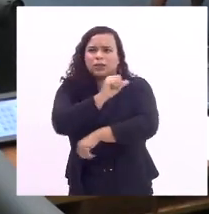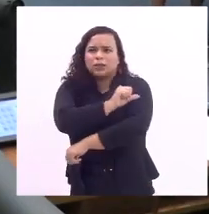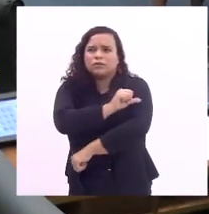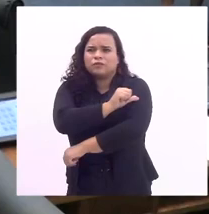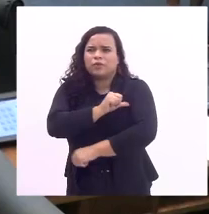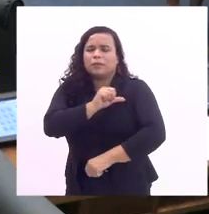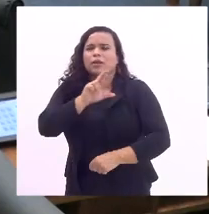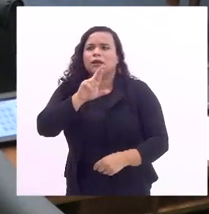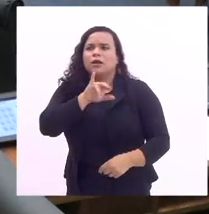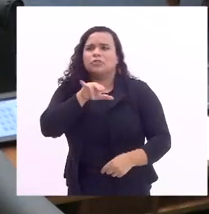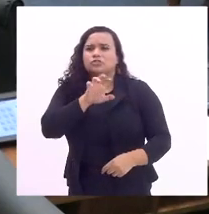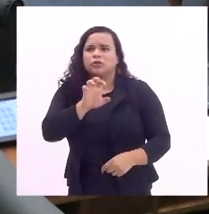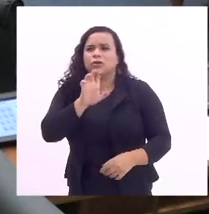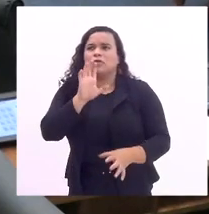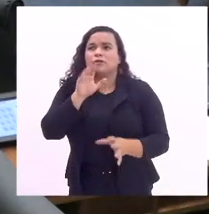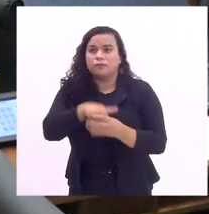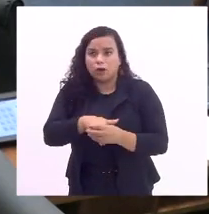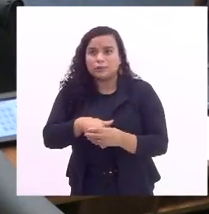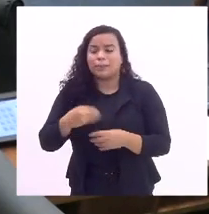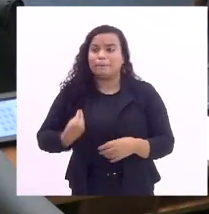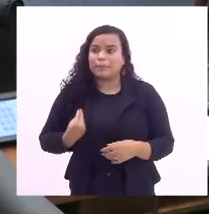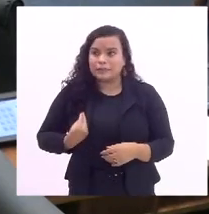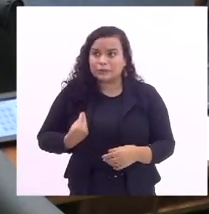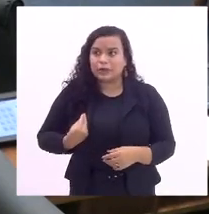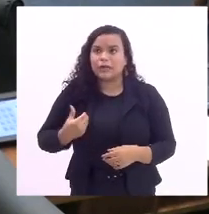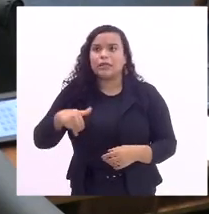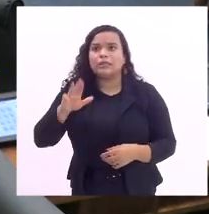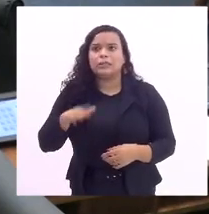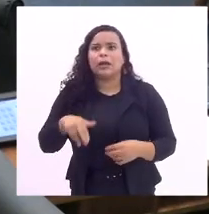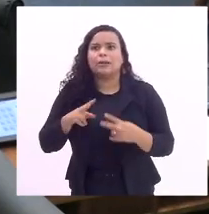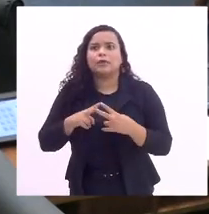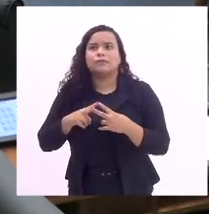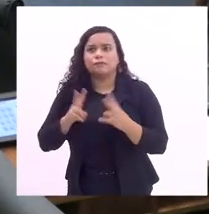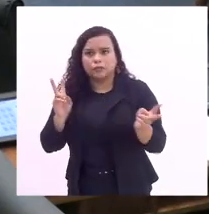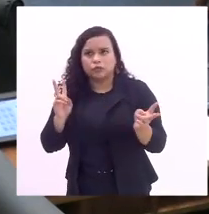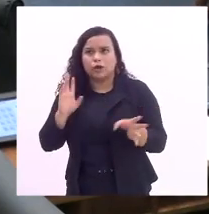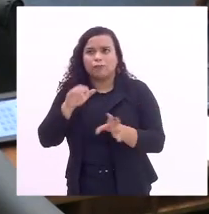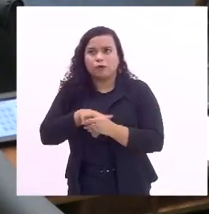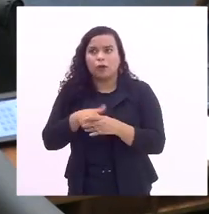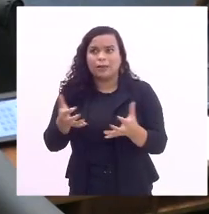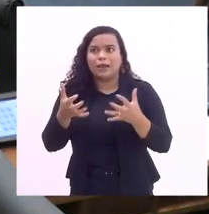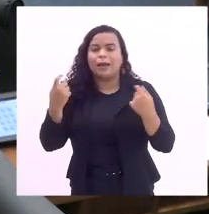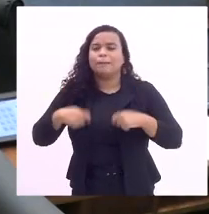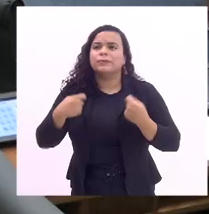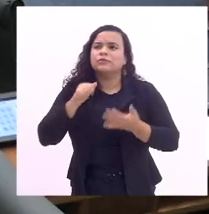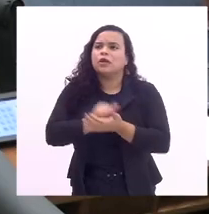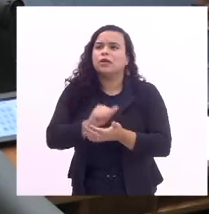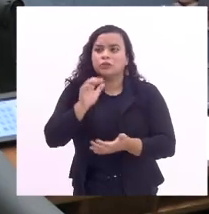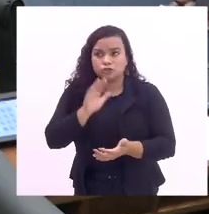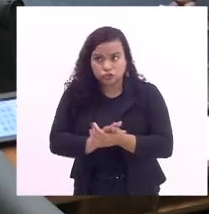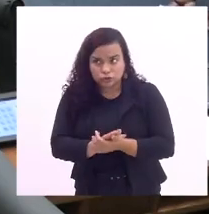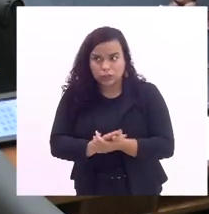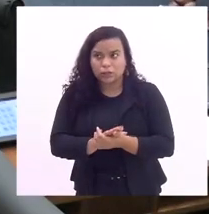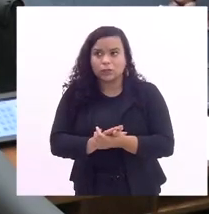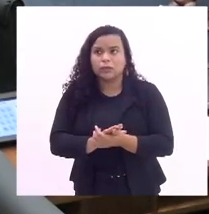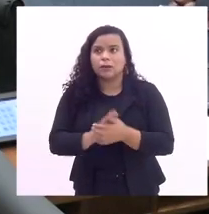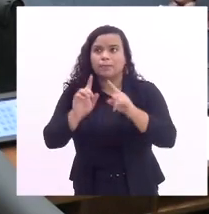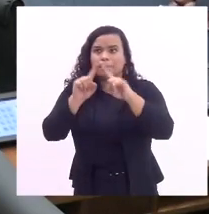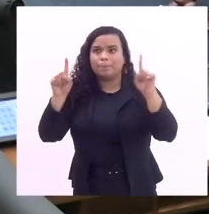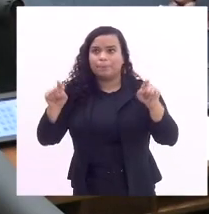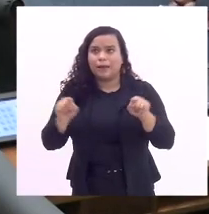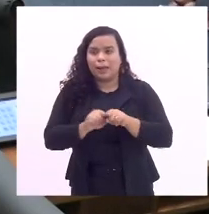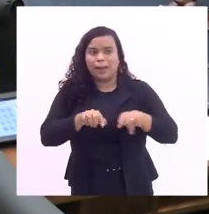e vai votar aqui. O presencial. Quem tiver online quiser votar, mas tem que registrar o voto claro. No painel. Não adianta